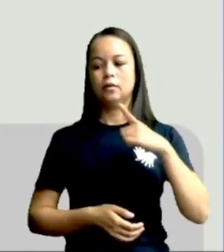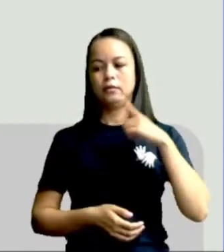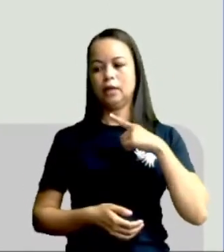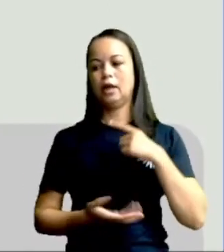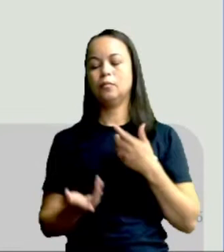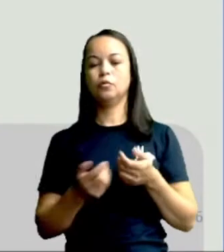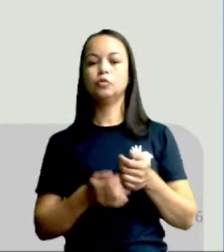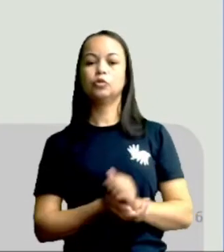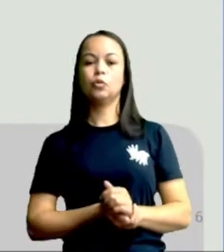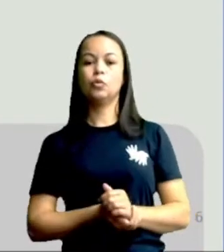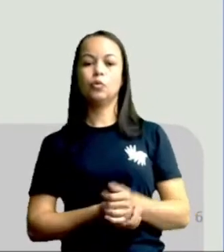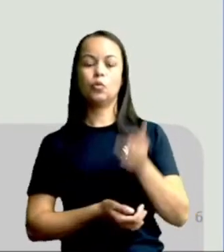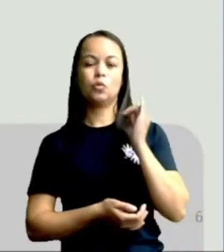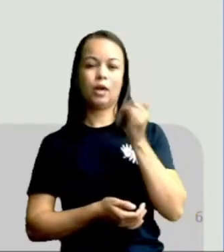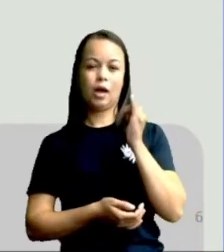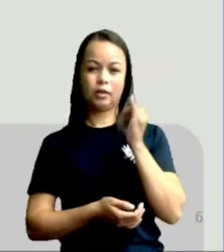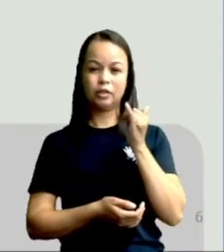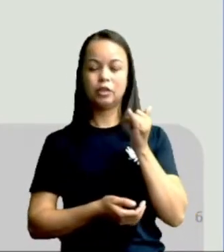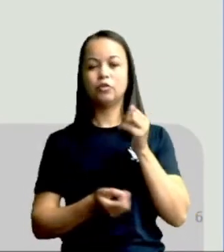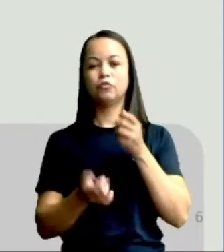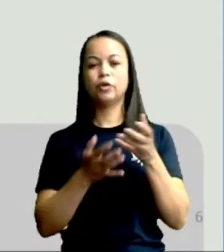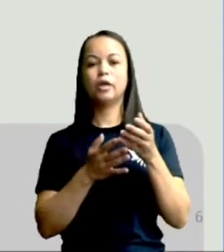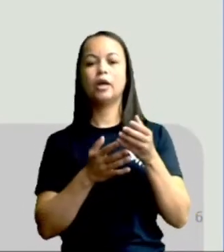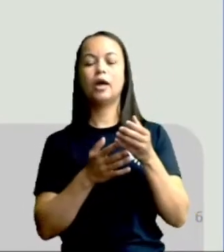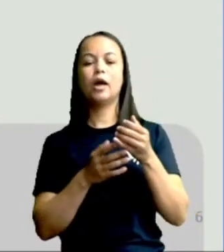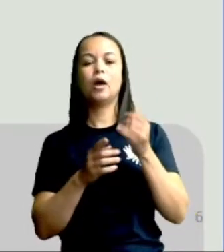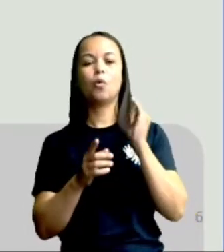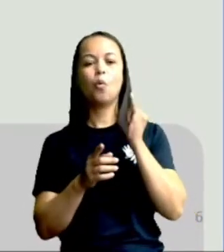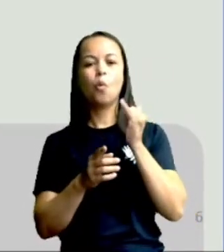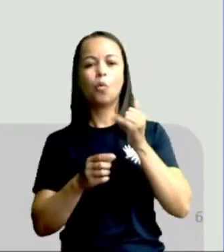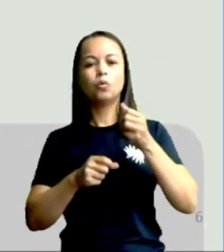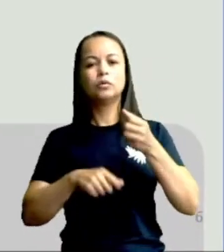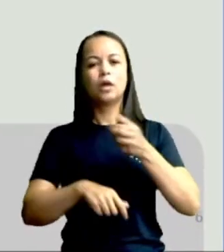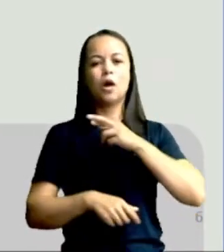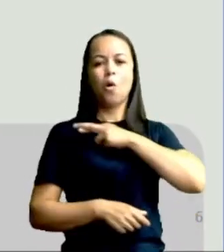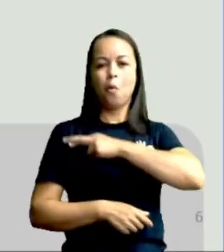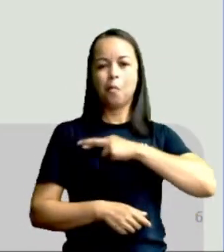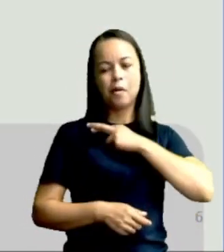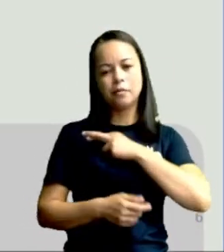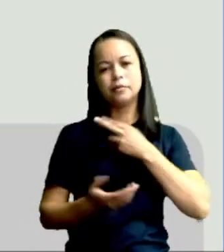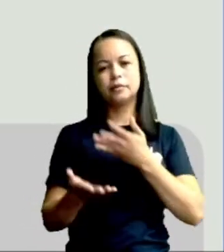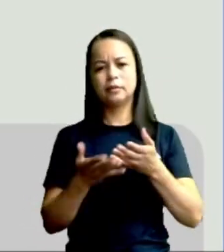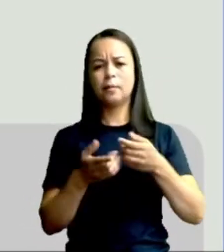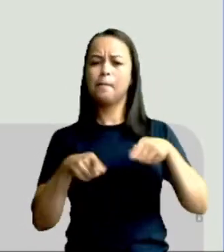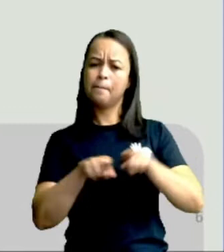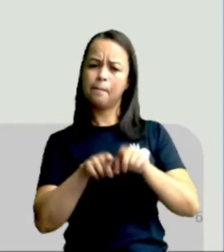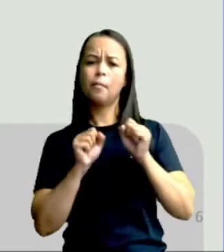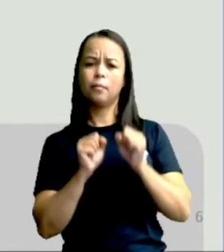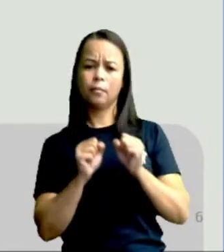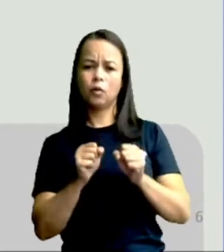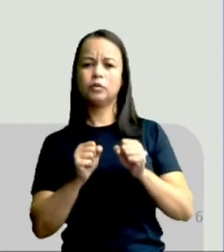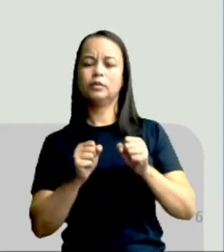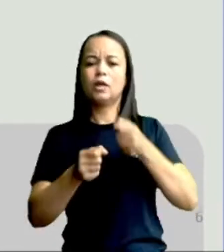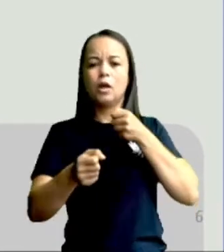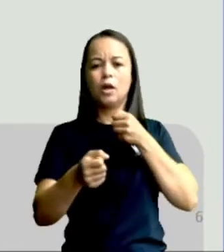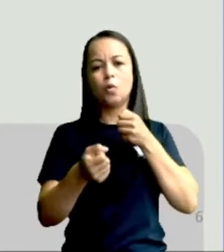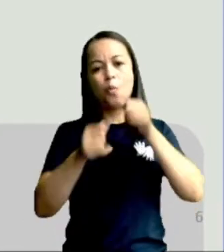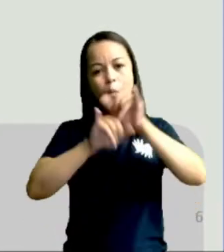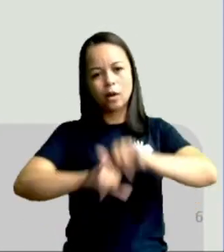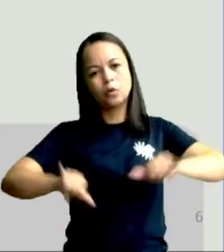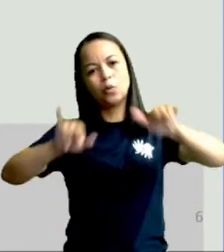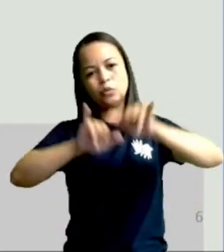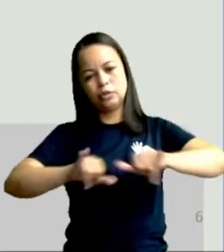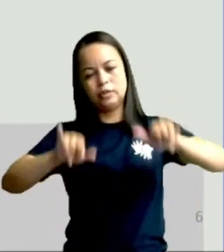que é conto, crônica e romance. Também pode ser uma notícia. Pode ser uma biografia